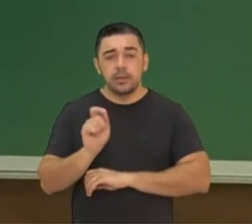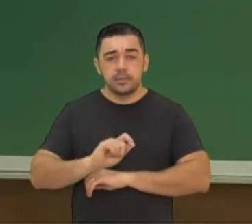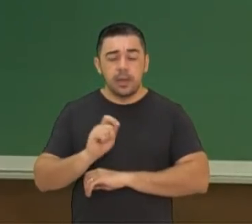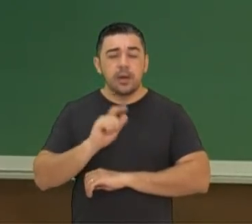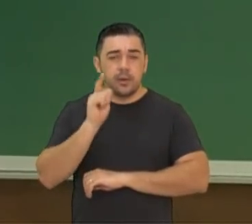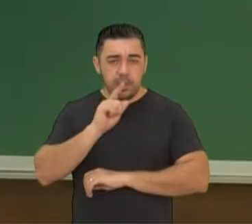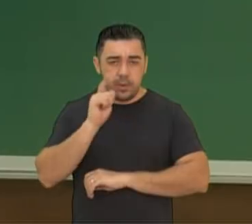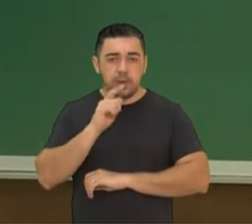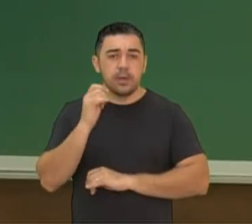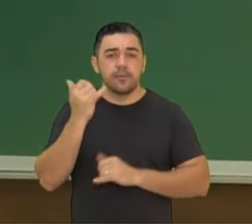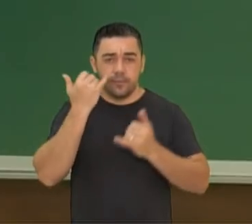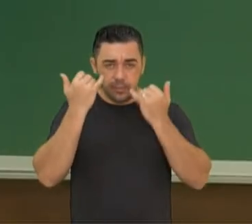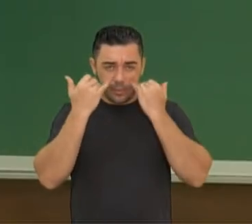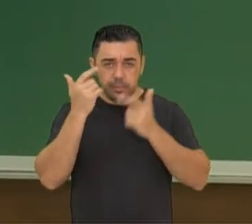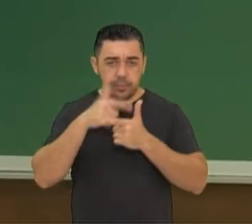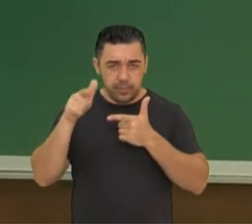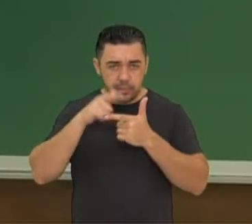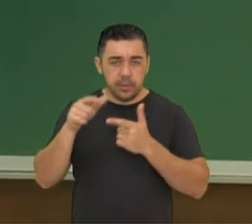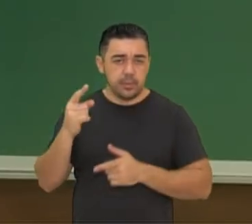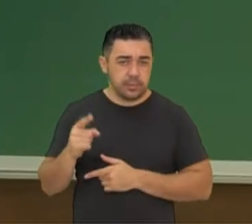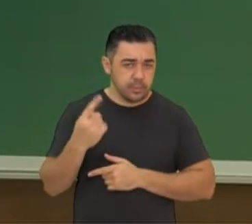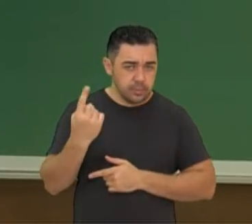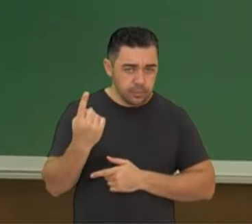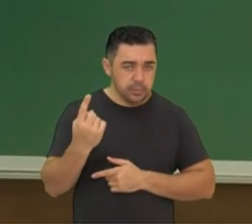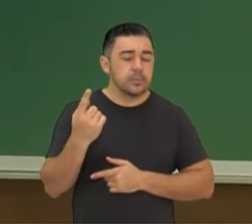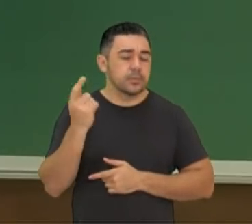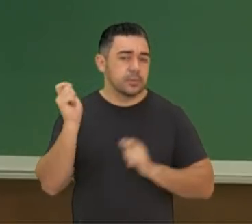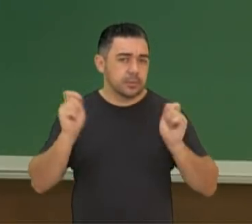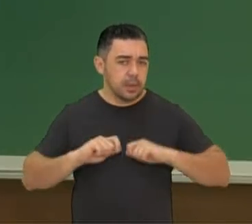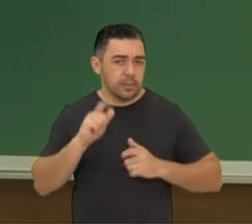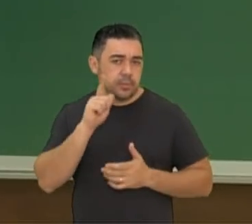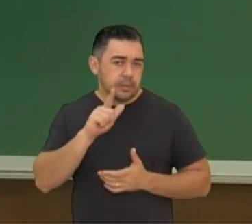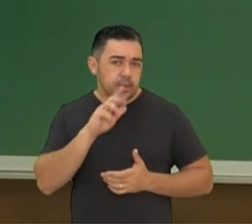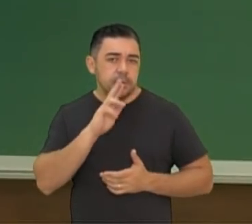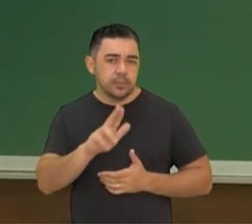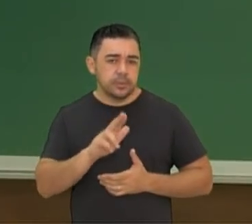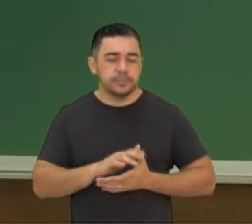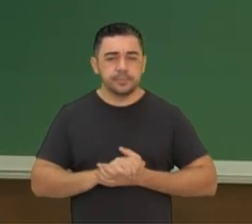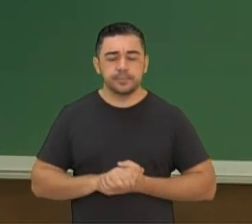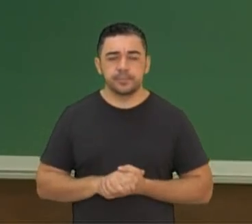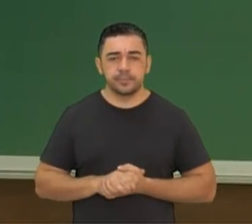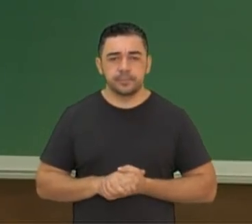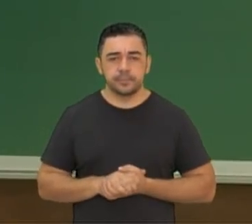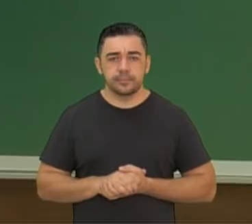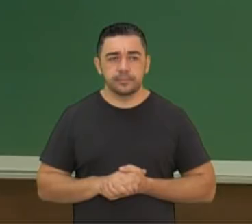consegue trazer a situação problema para uma incógnita só na equação, certo?